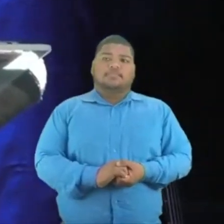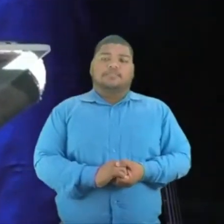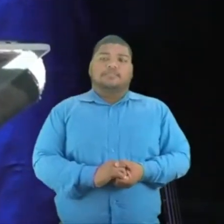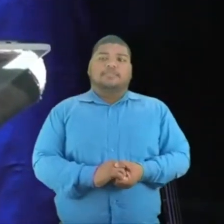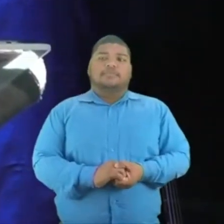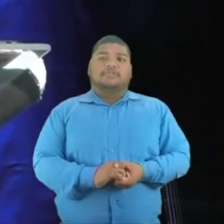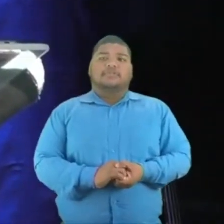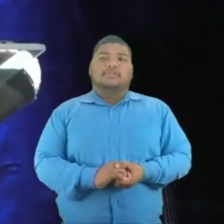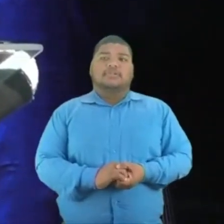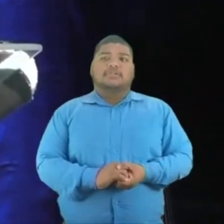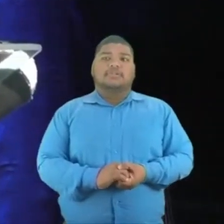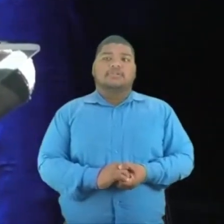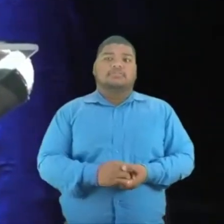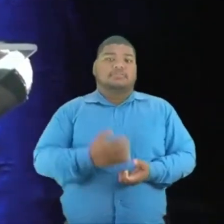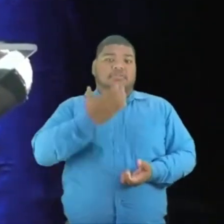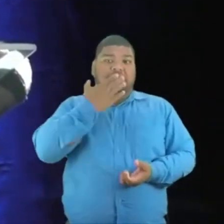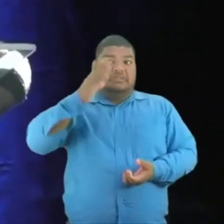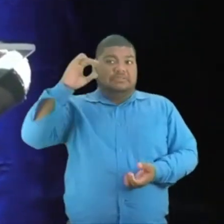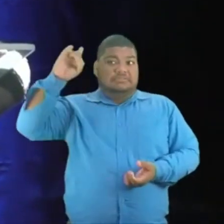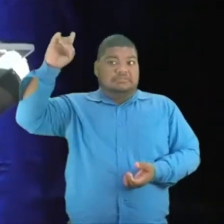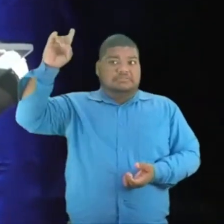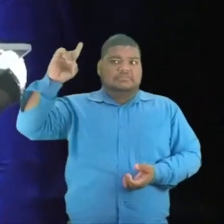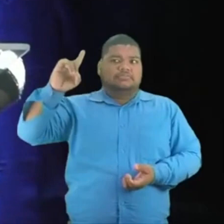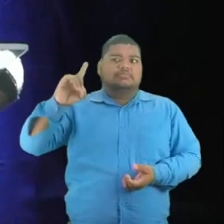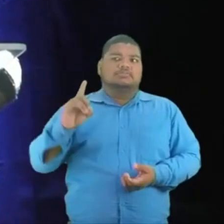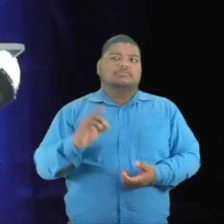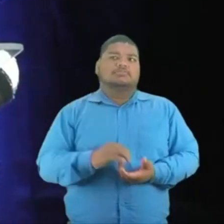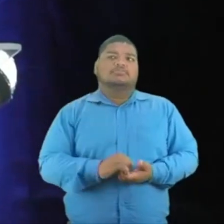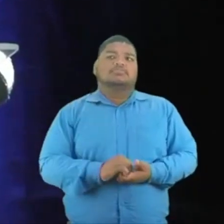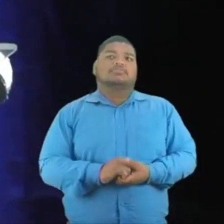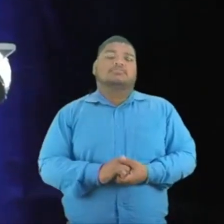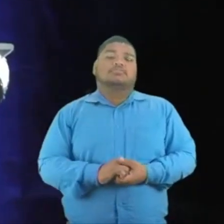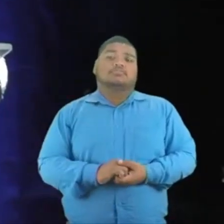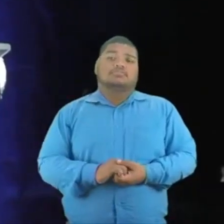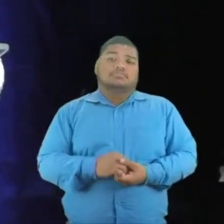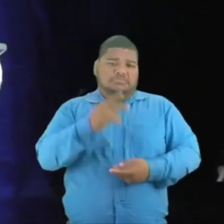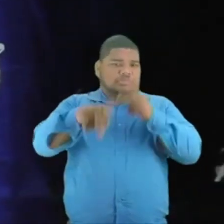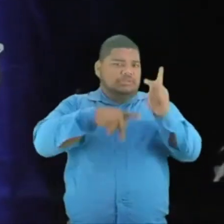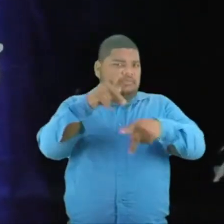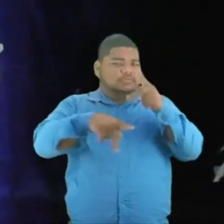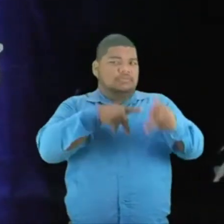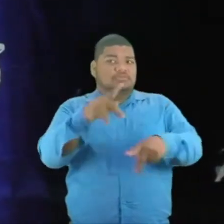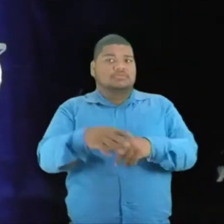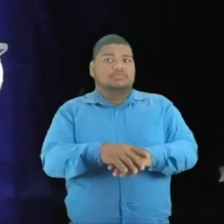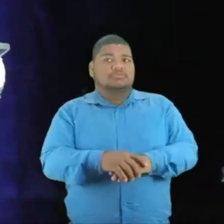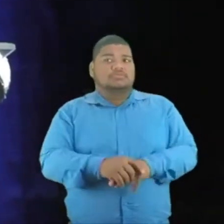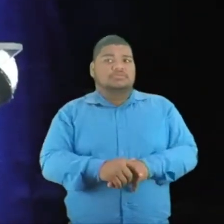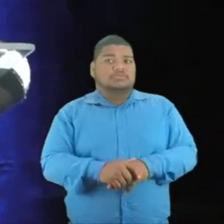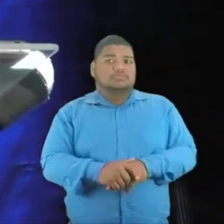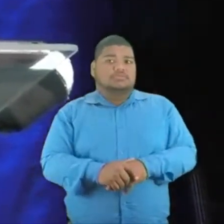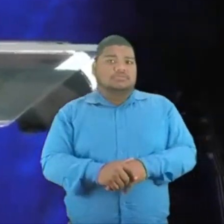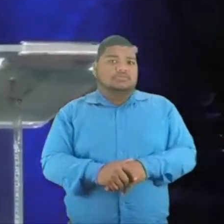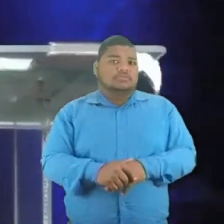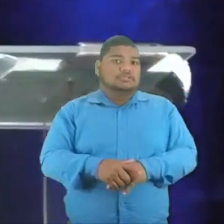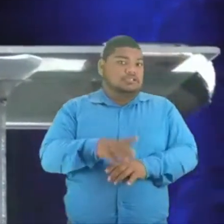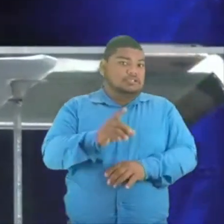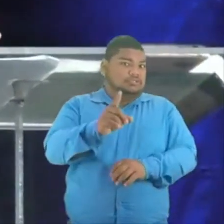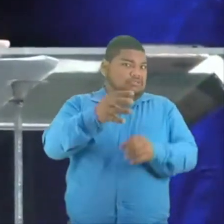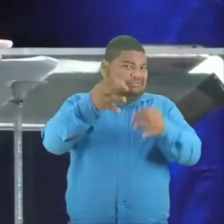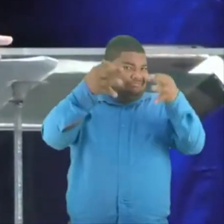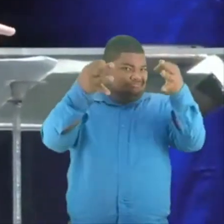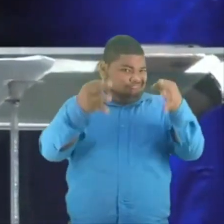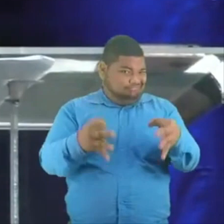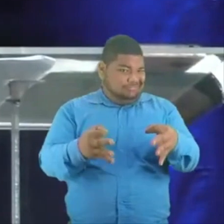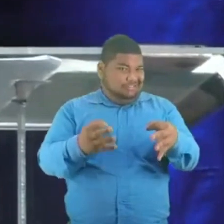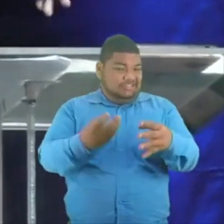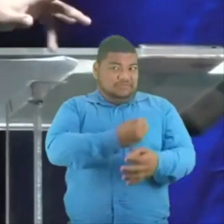O profeta mais ou menos diria assim para esse povo aqui: olha, se tudo desse certo para vocês, na vida de